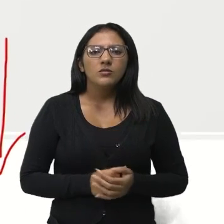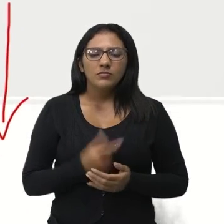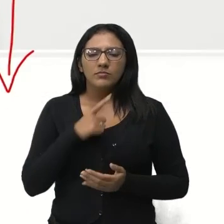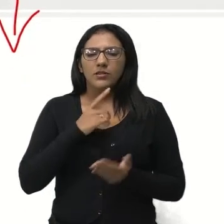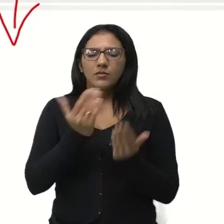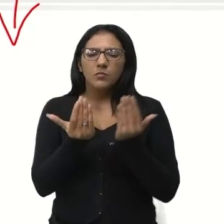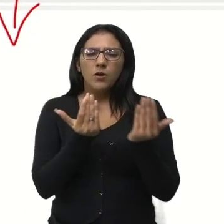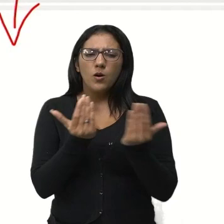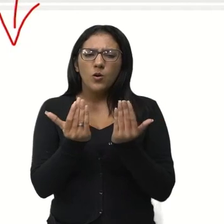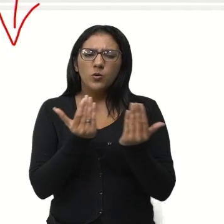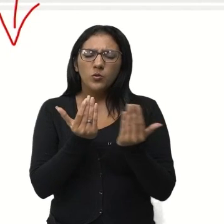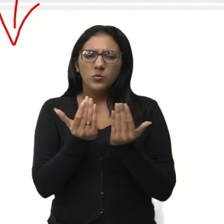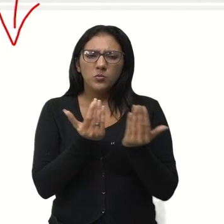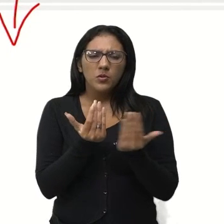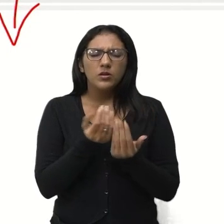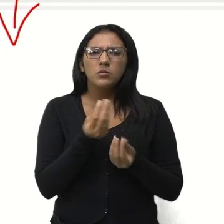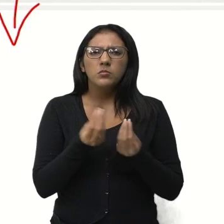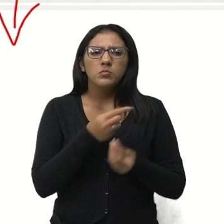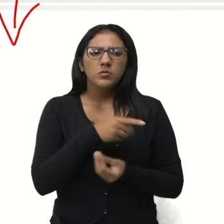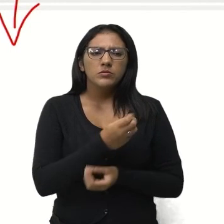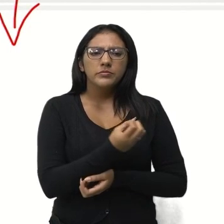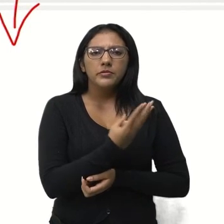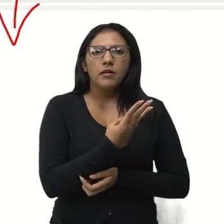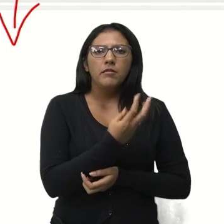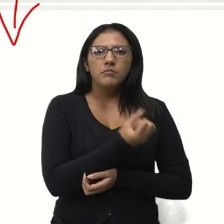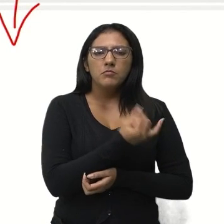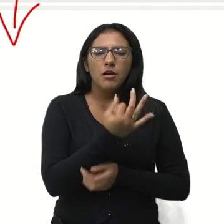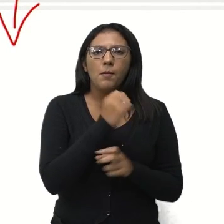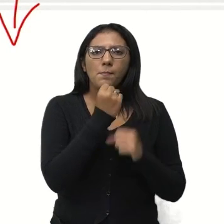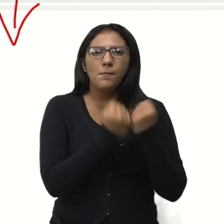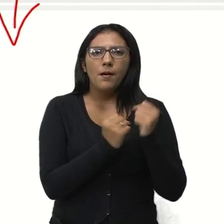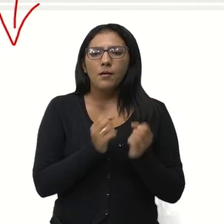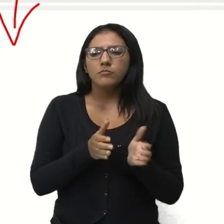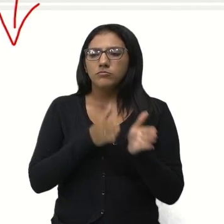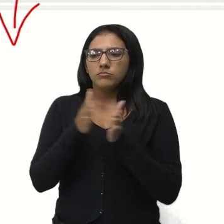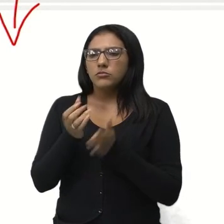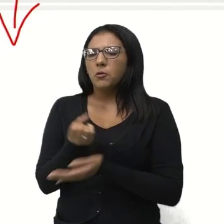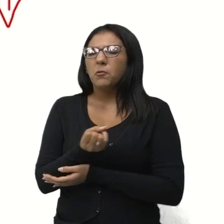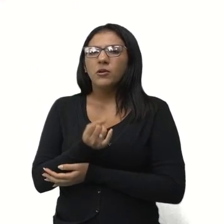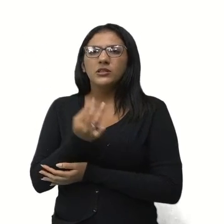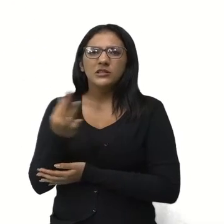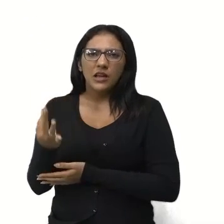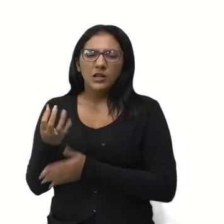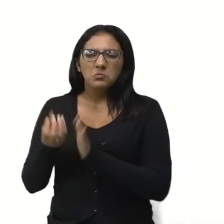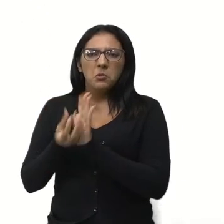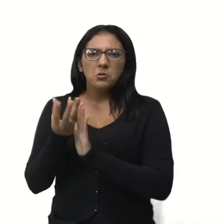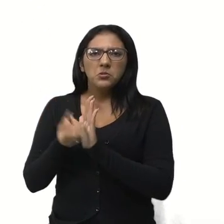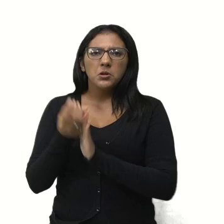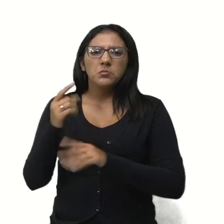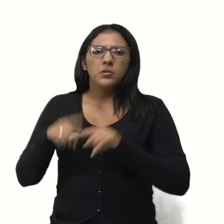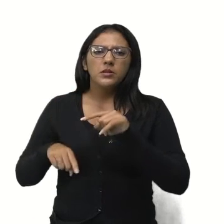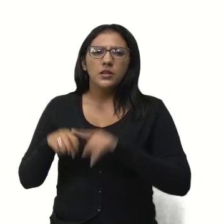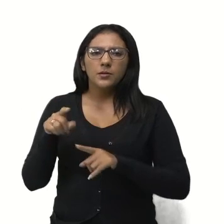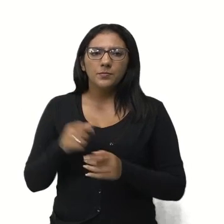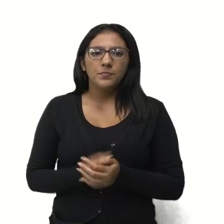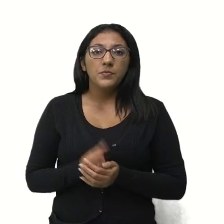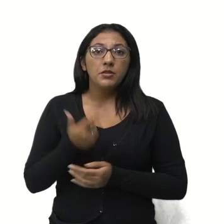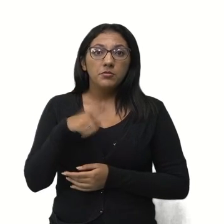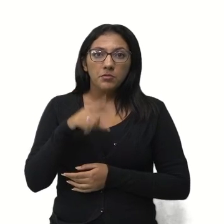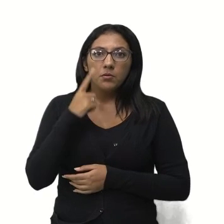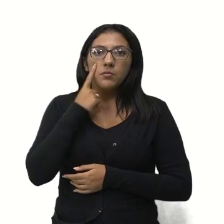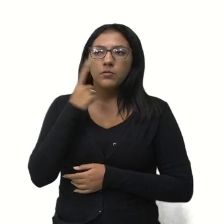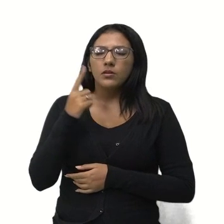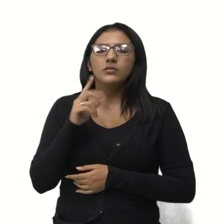com 3 máquinas, qual seria então o número de peças produzidas. Mais uma vez aqui utilizamos a regra